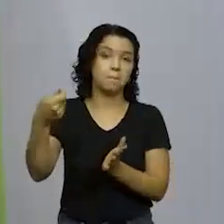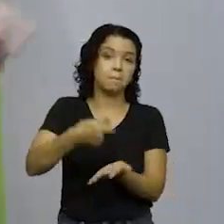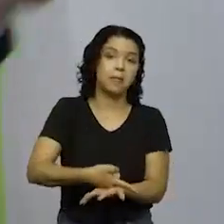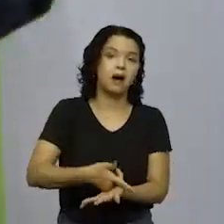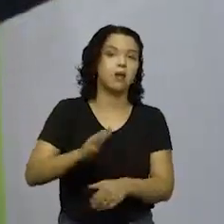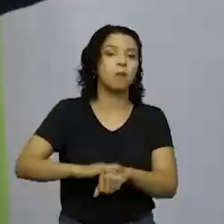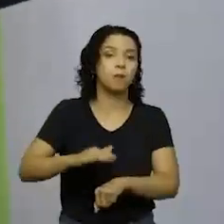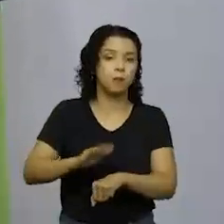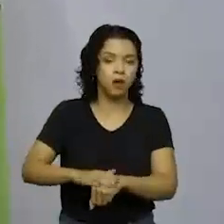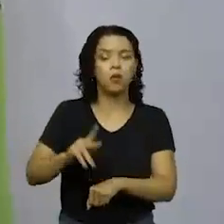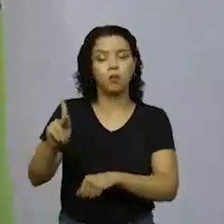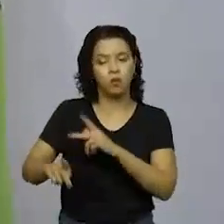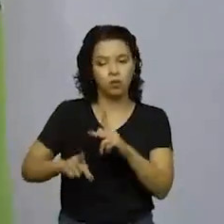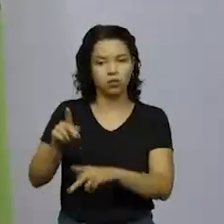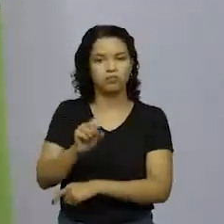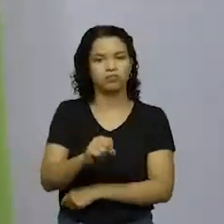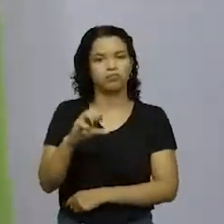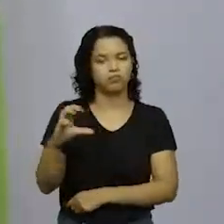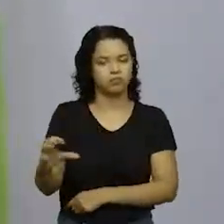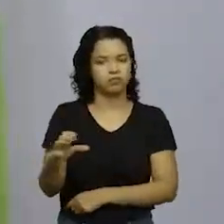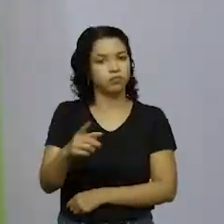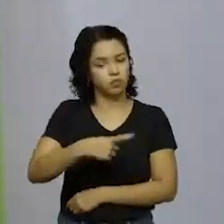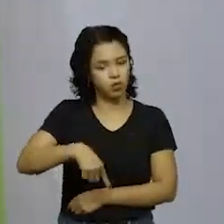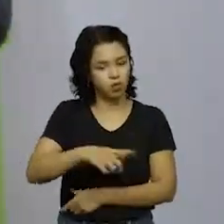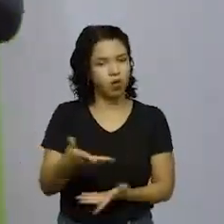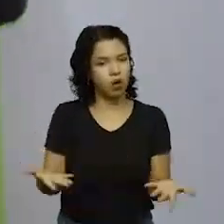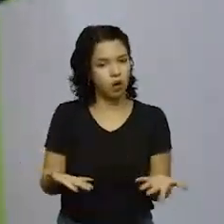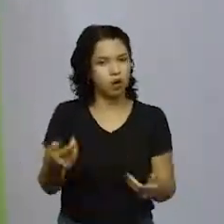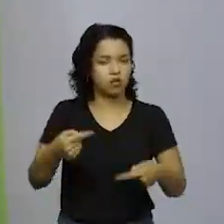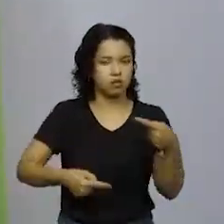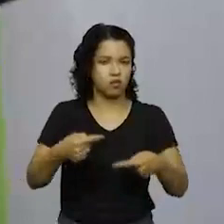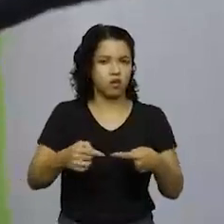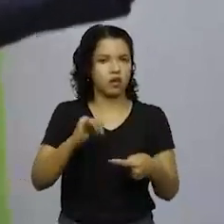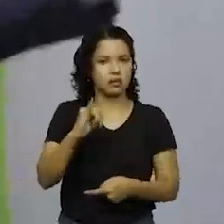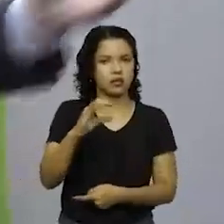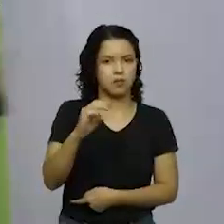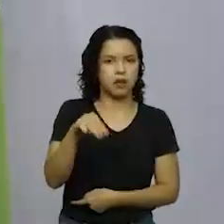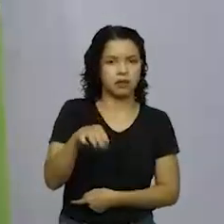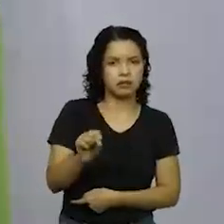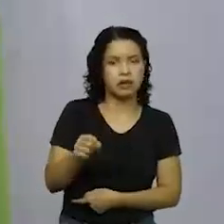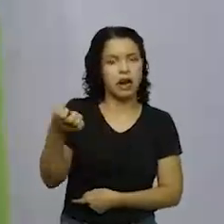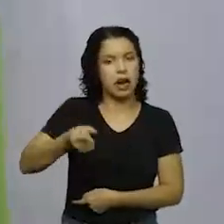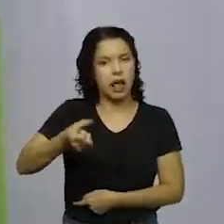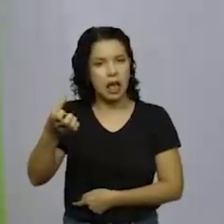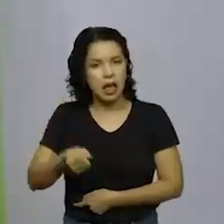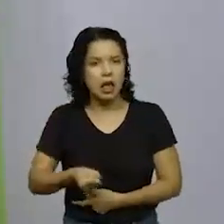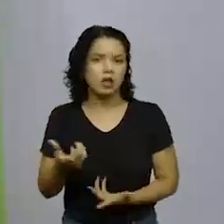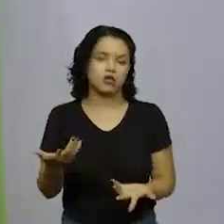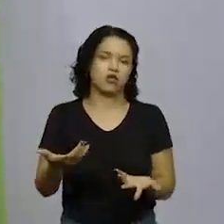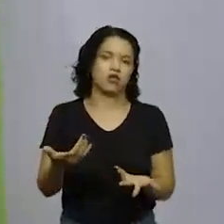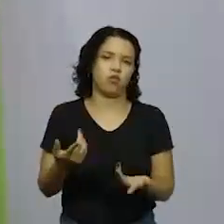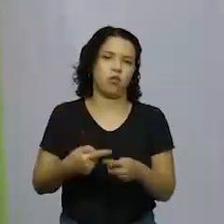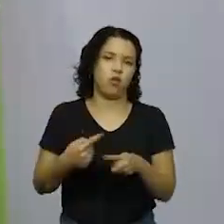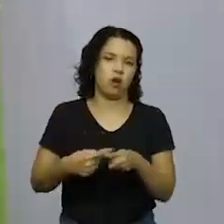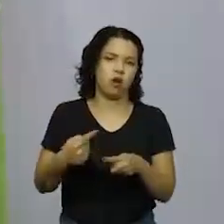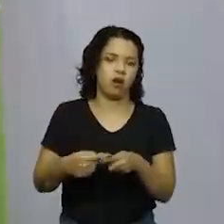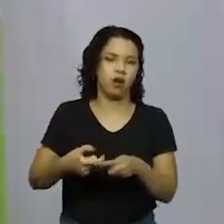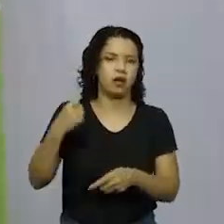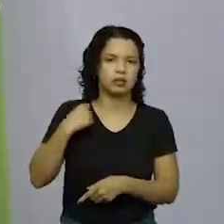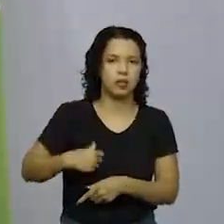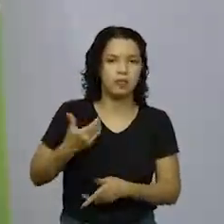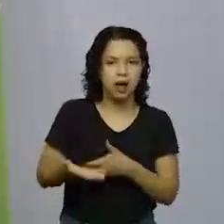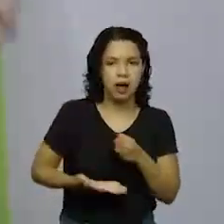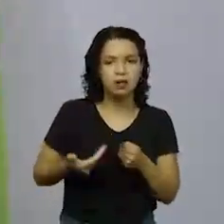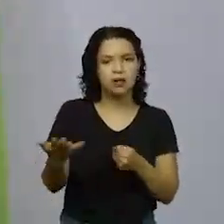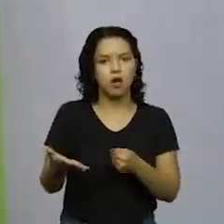catarinense. E nós aqui estamos discutindo ICMS do leite, porque saiu da cesta básica. Nós estamos discutindo ICMS da farinha,